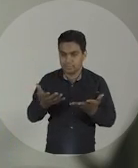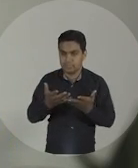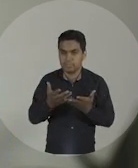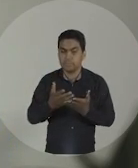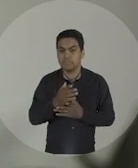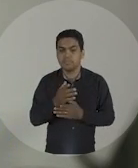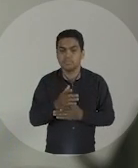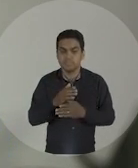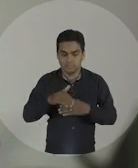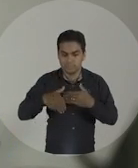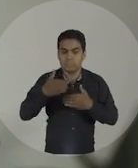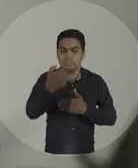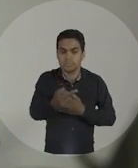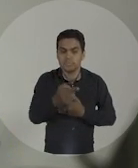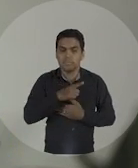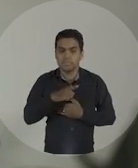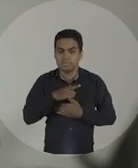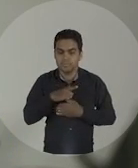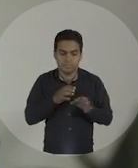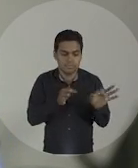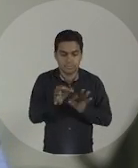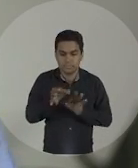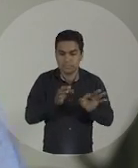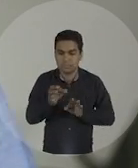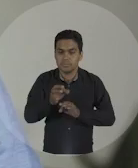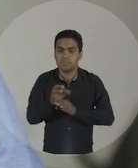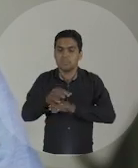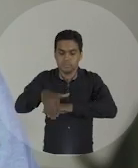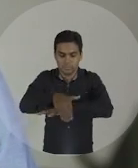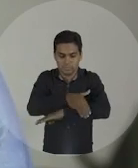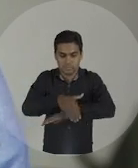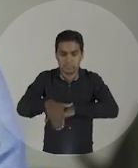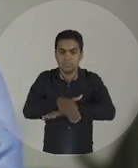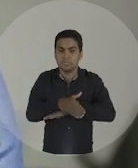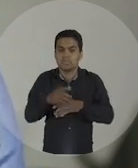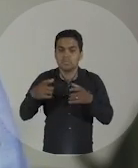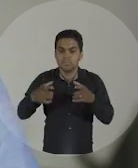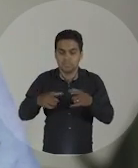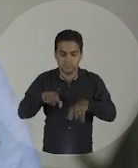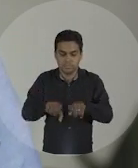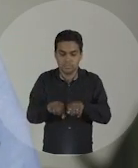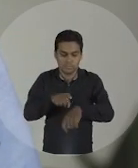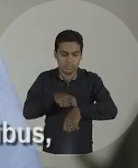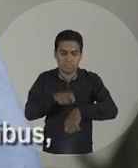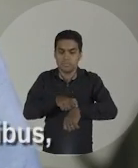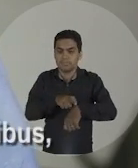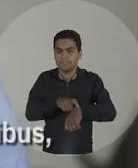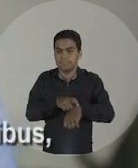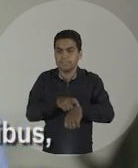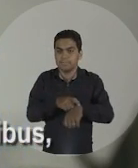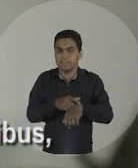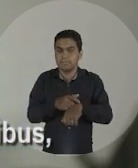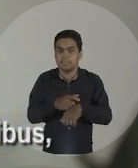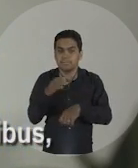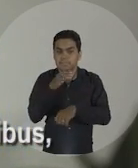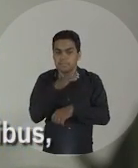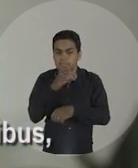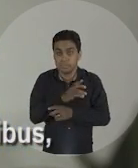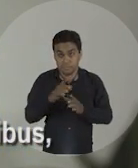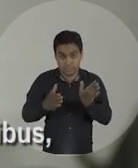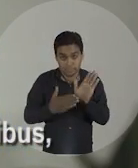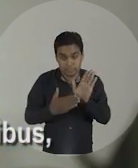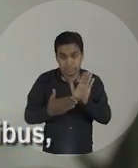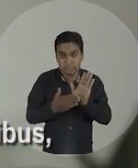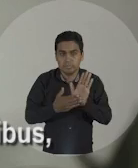colocar mais ônibus nas ruas, reorganizar as rotas e horários para diminuir o tempo de espera. Também temos a